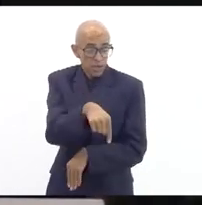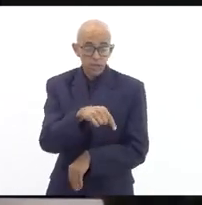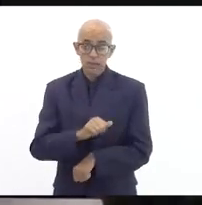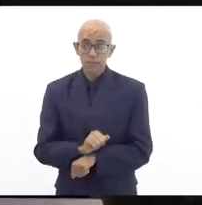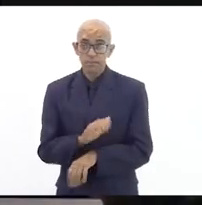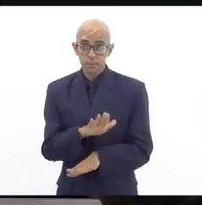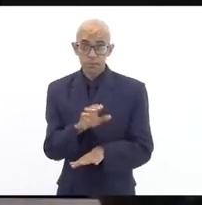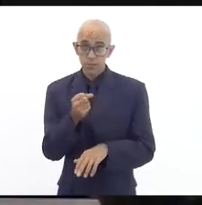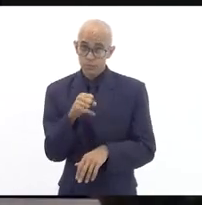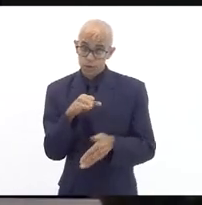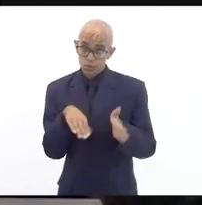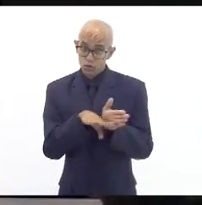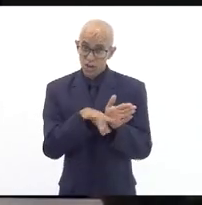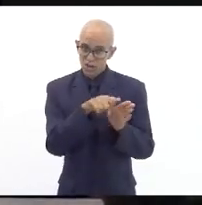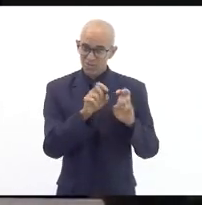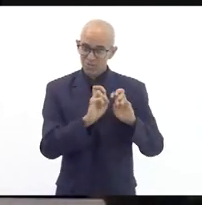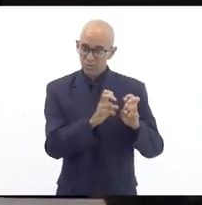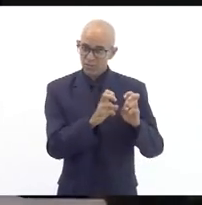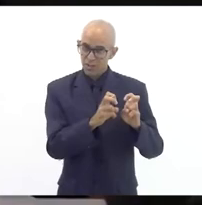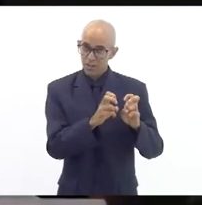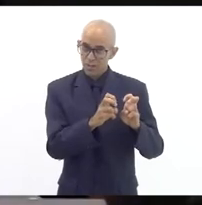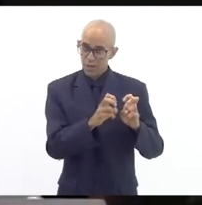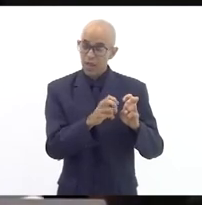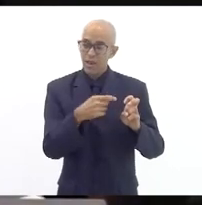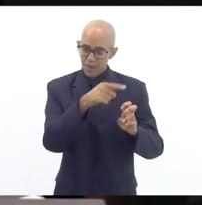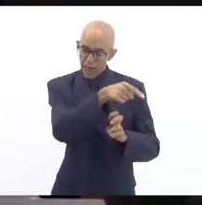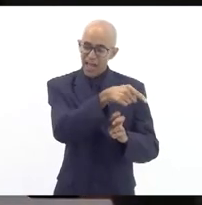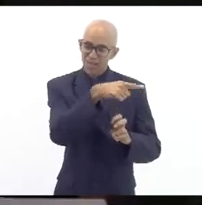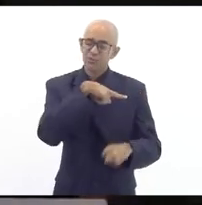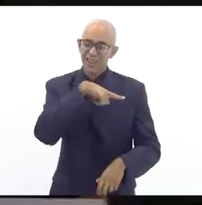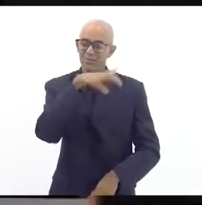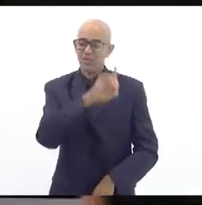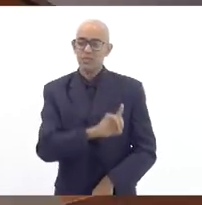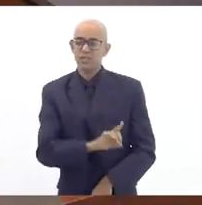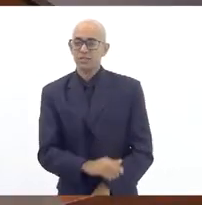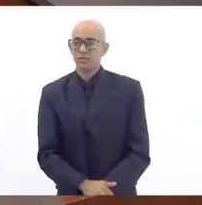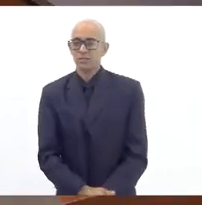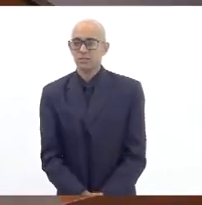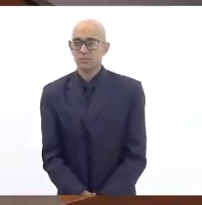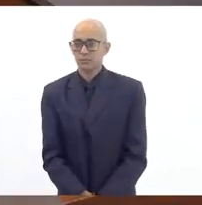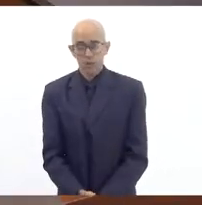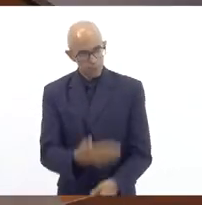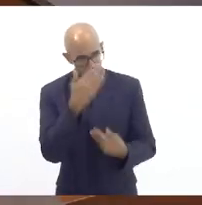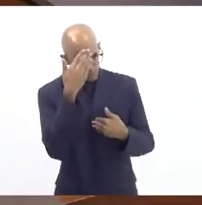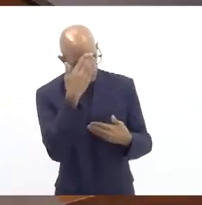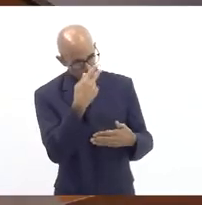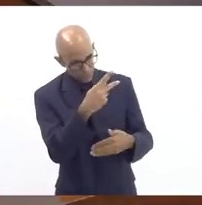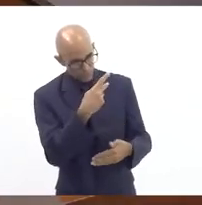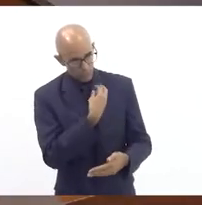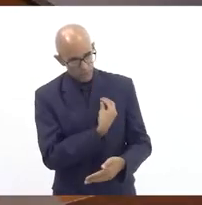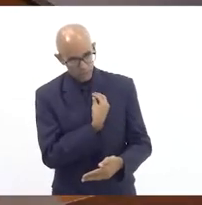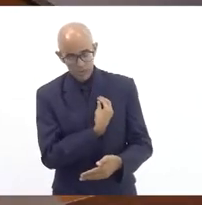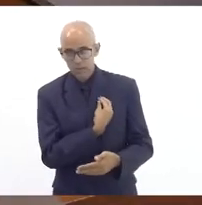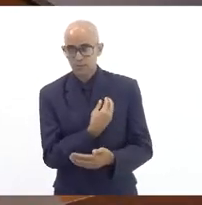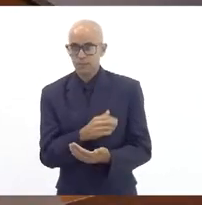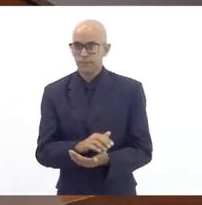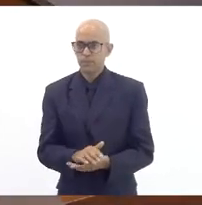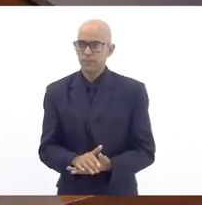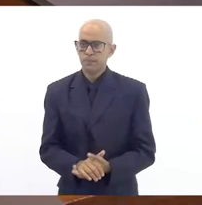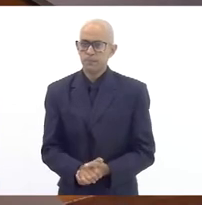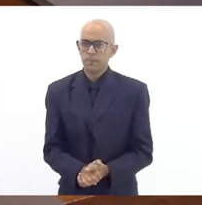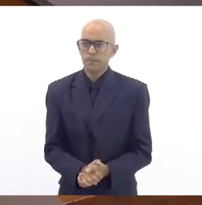quando eu chego na supervia, com certeza, quando eu sou deficiente. Muito obrigada a todos. Obrigada pela sua participação. Agora vamos